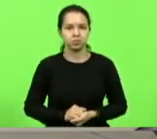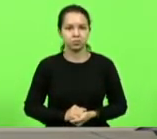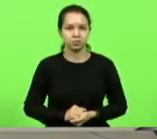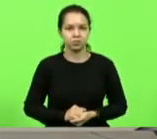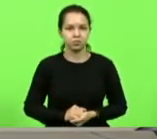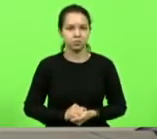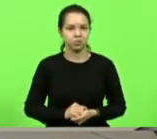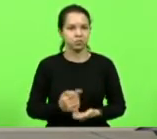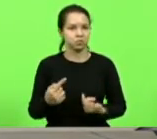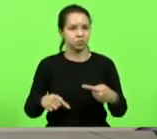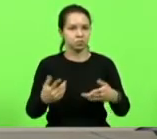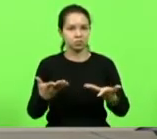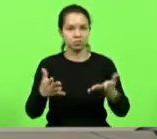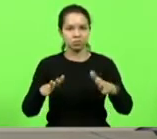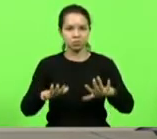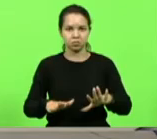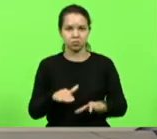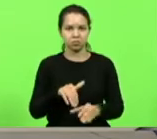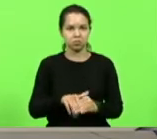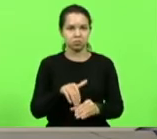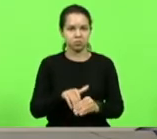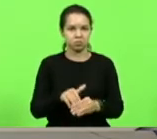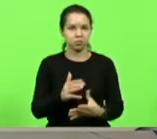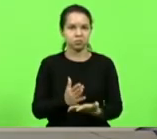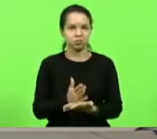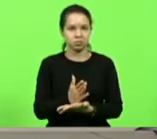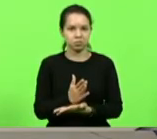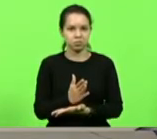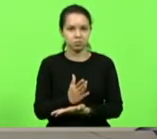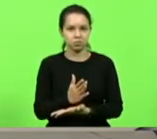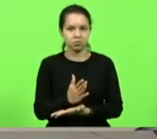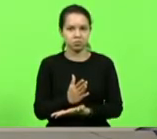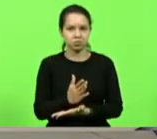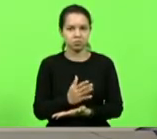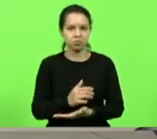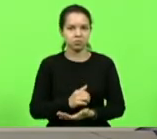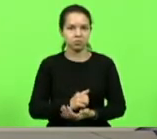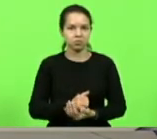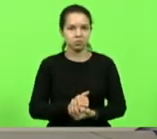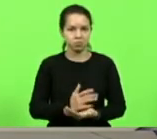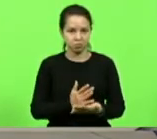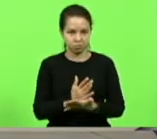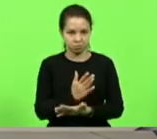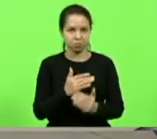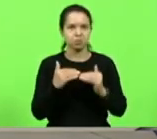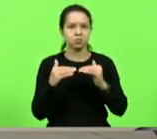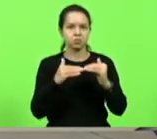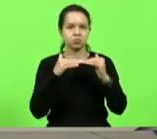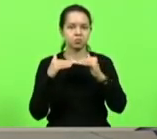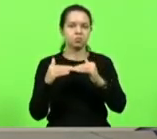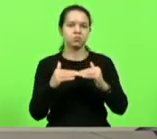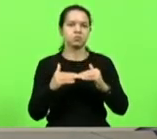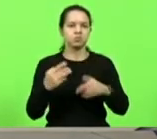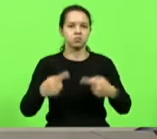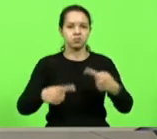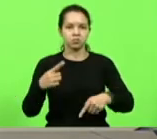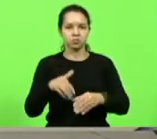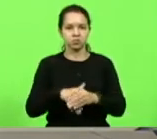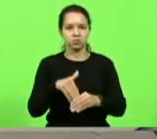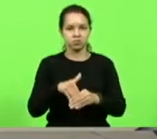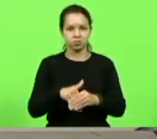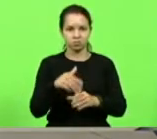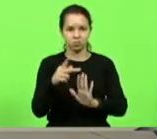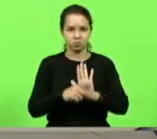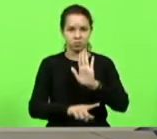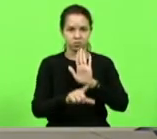Não havendo quem queira discutir, em votação. Deputados que aprovam, permaneçam como se encontram. Aprovado por unanimidade. Discussão e votação em turno único do